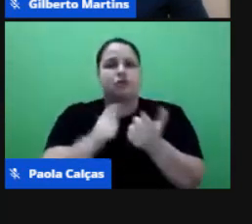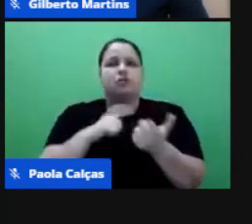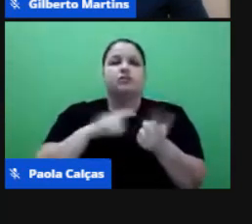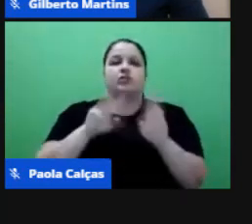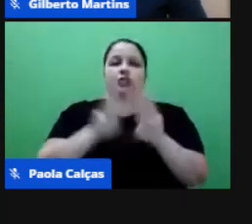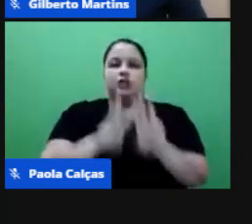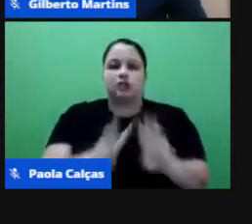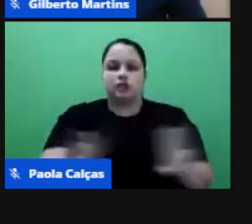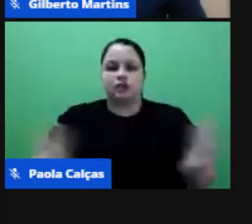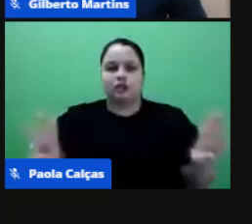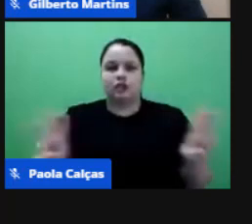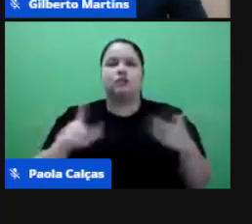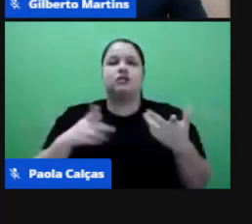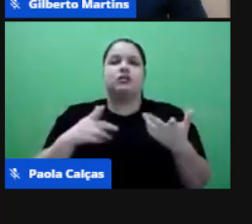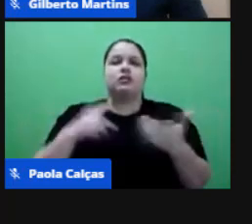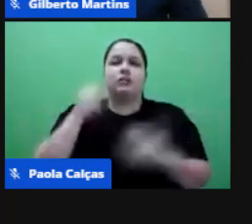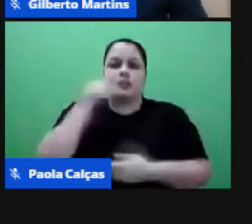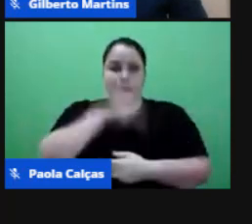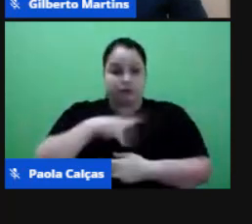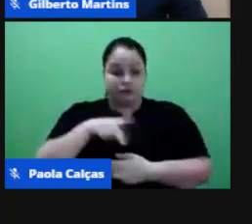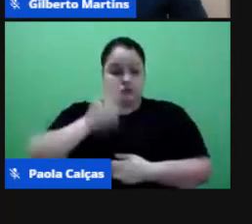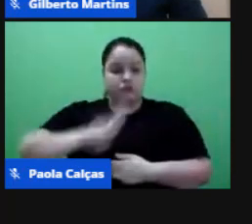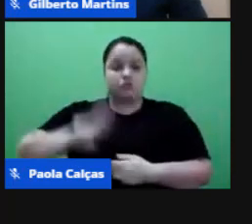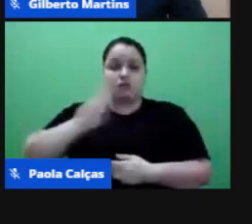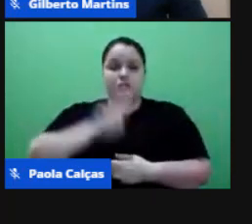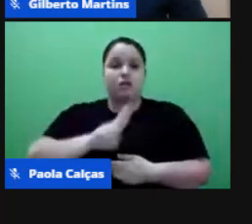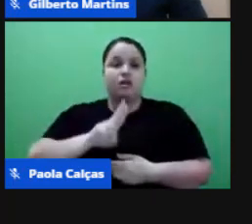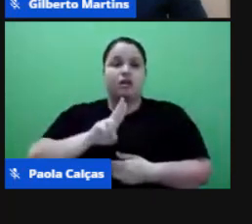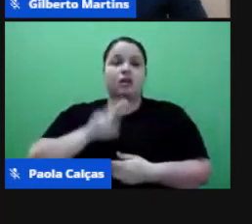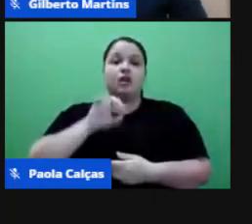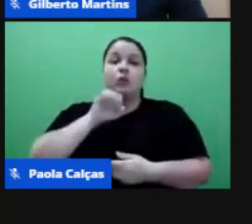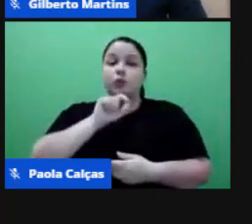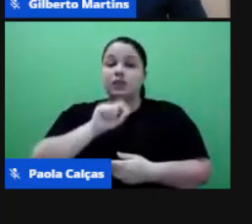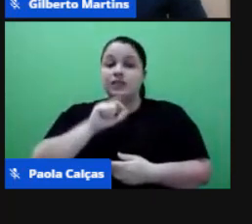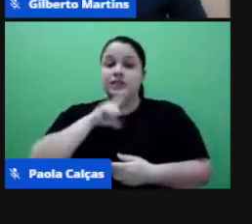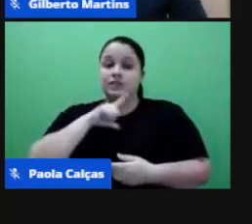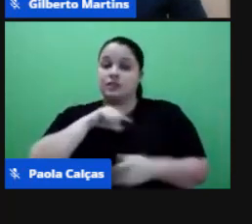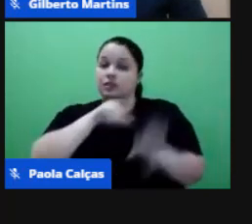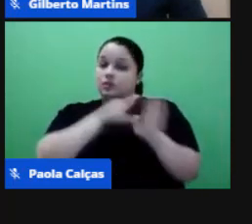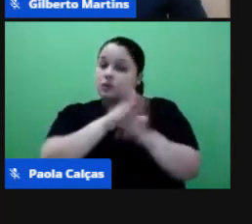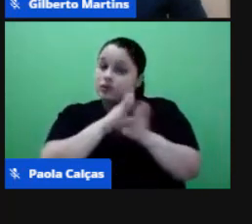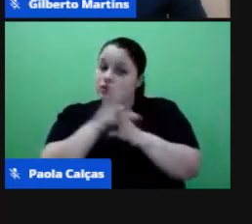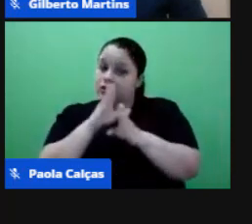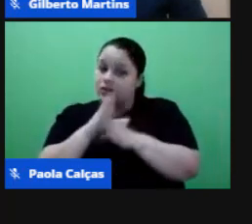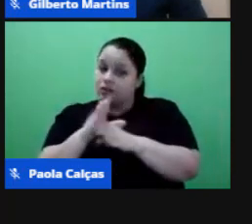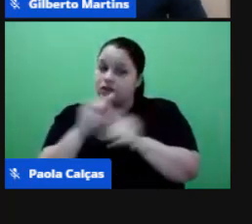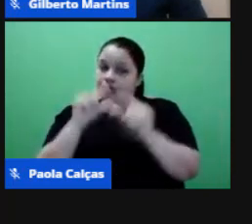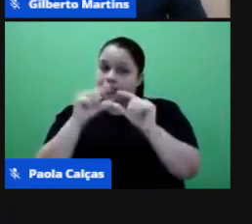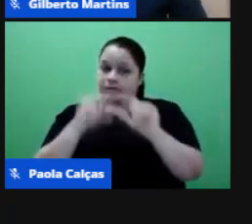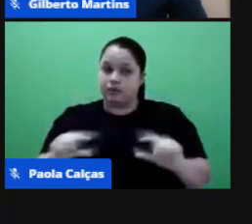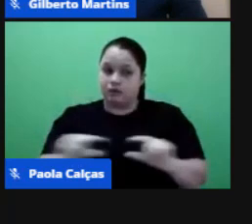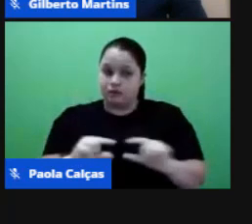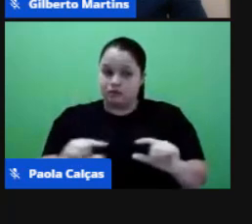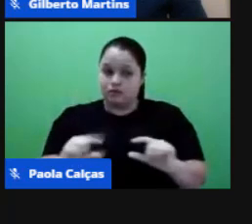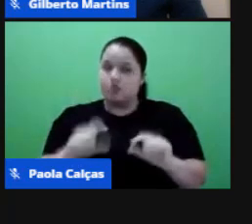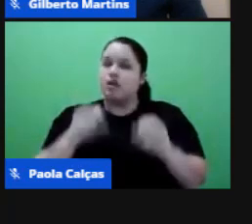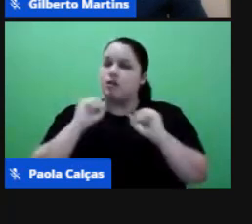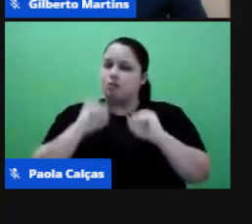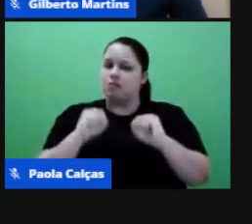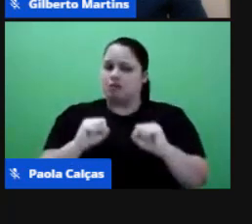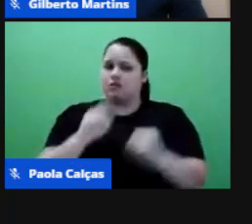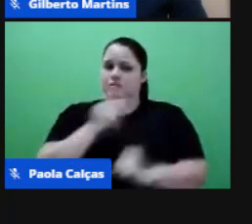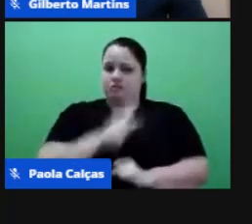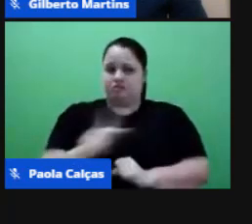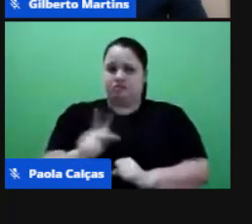professor. Então, o que tiver composto na recomendação são sugestões em que o professor pode estar usando em sala de aula,